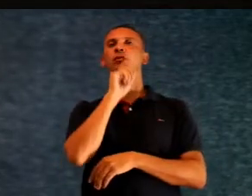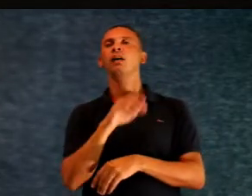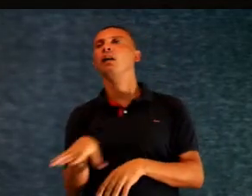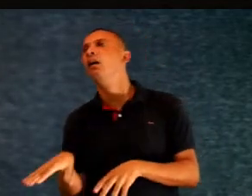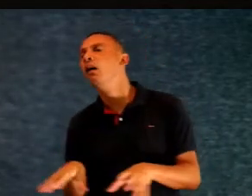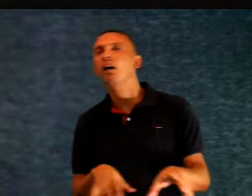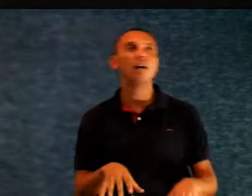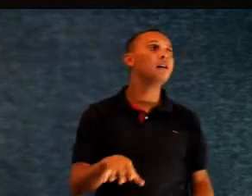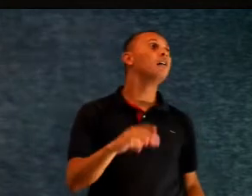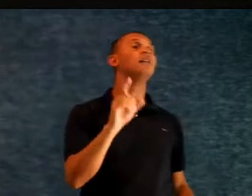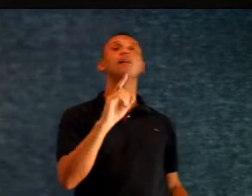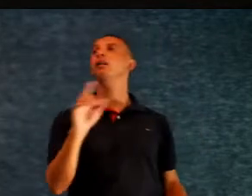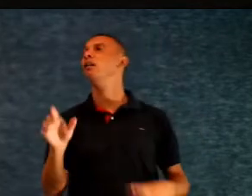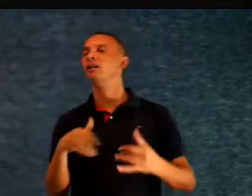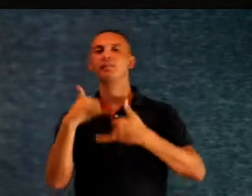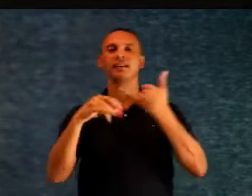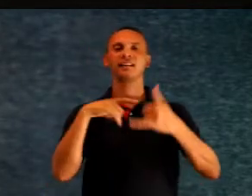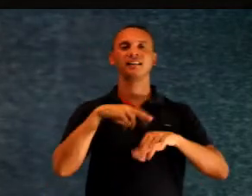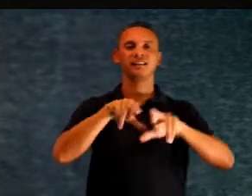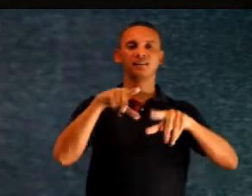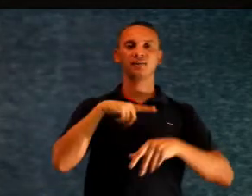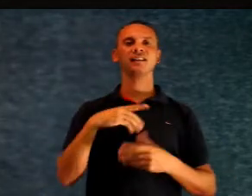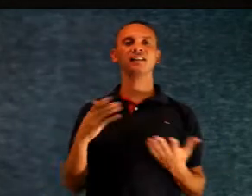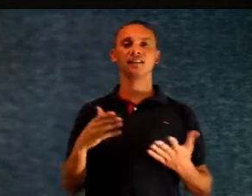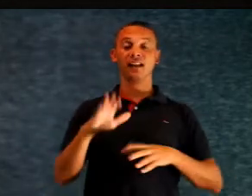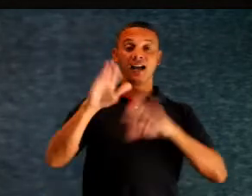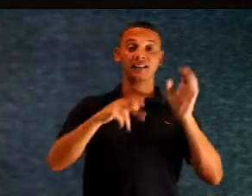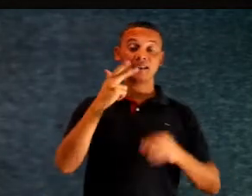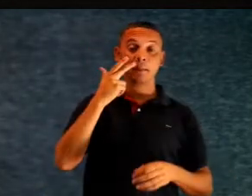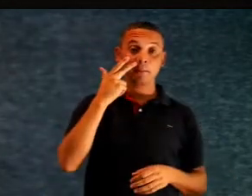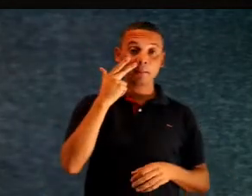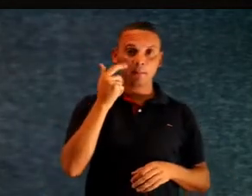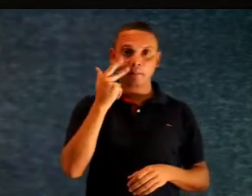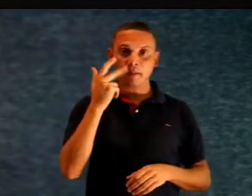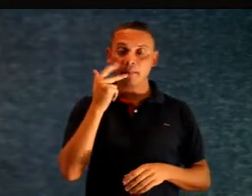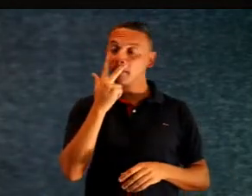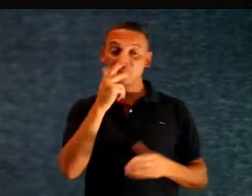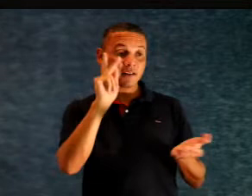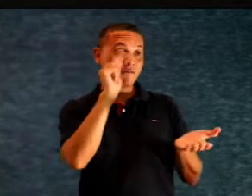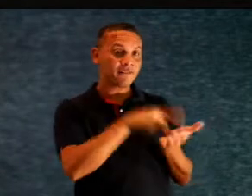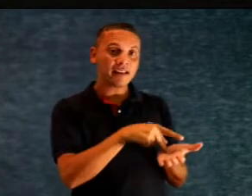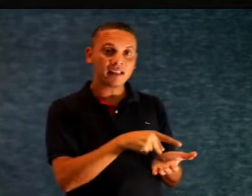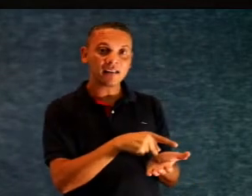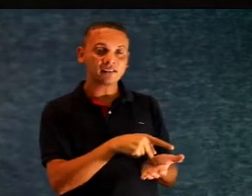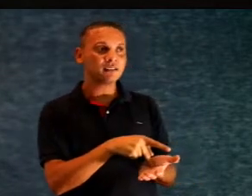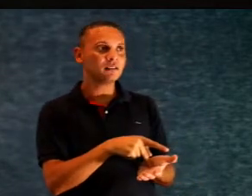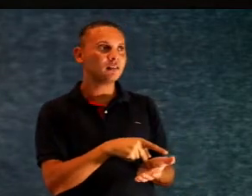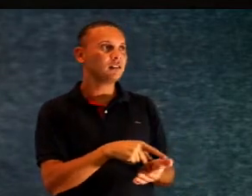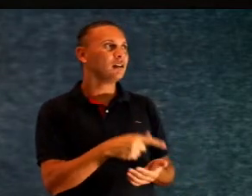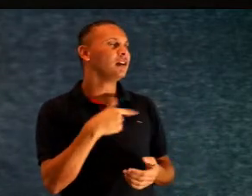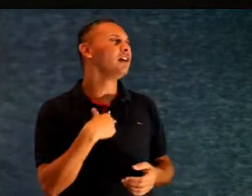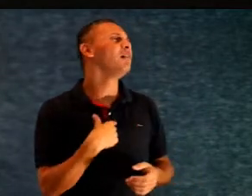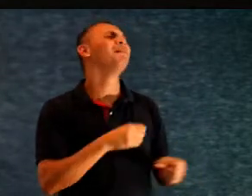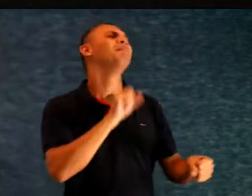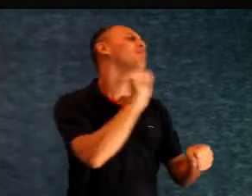eram infinitos, campeonatos de damas e de batalha naval, que entravam pela noite adentro, e o